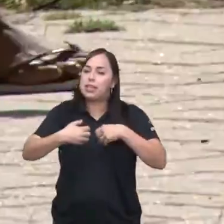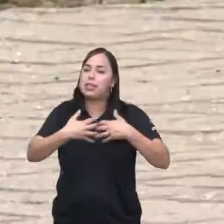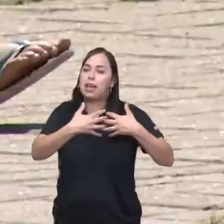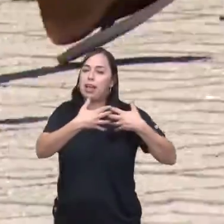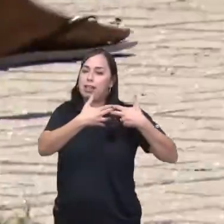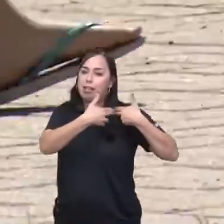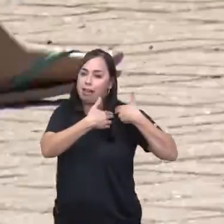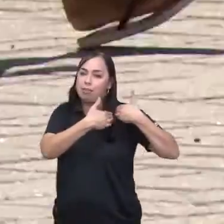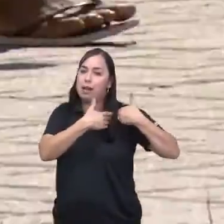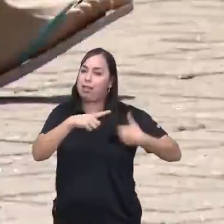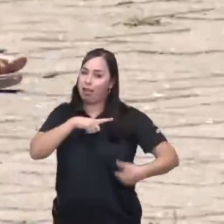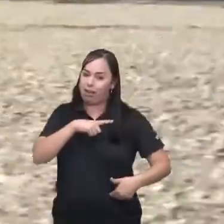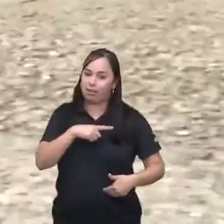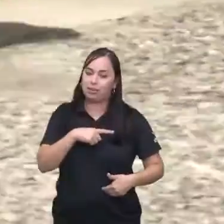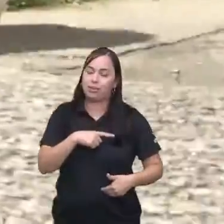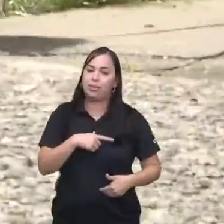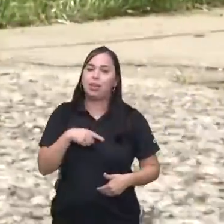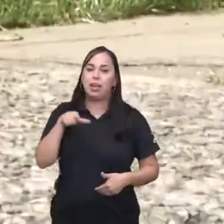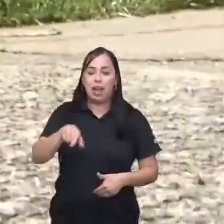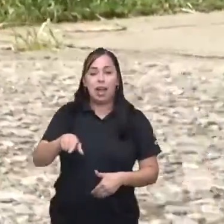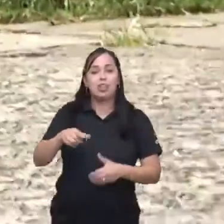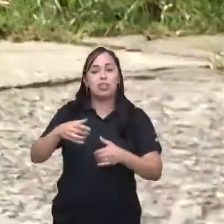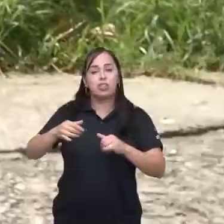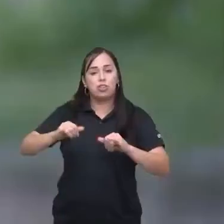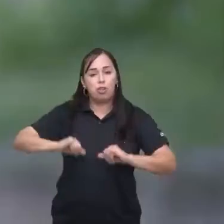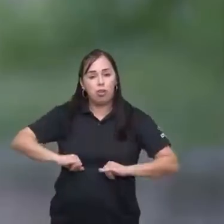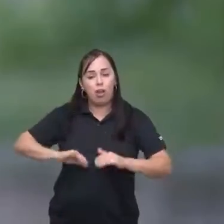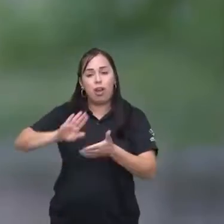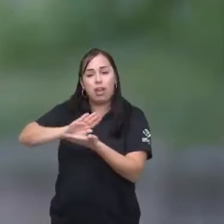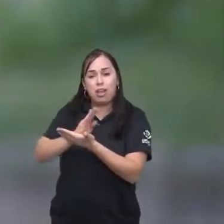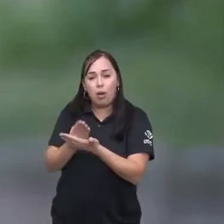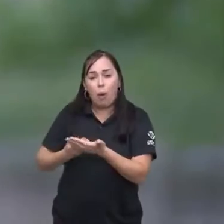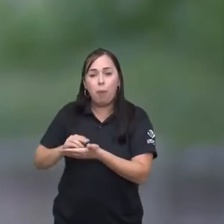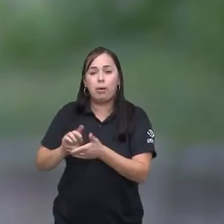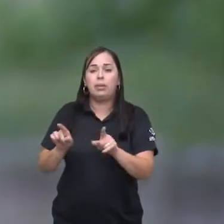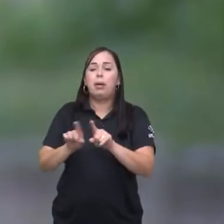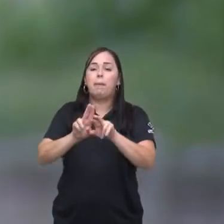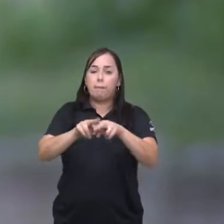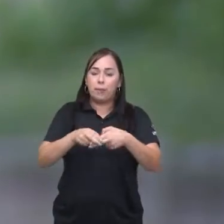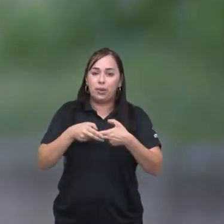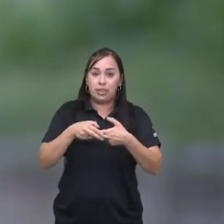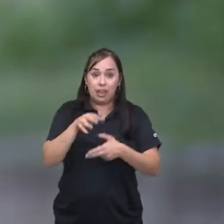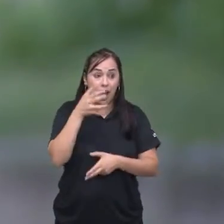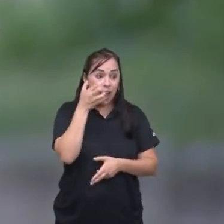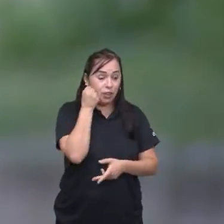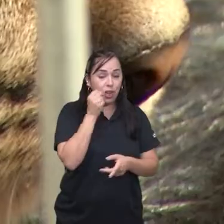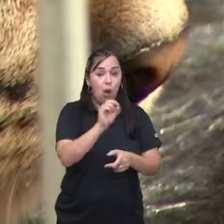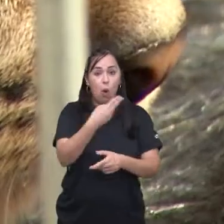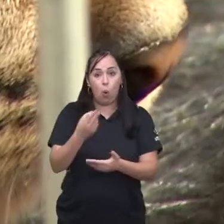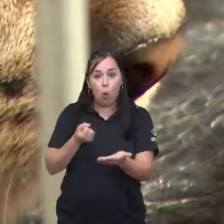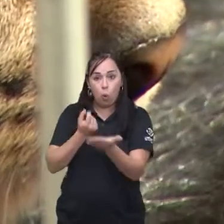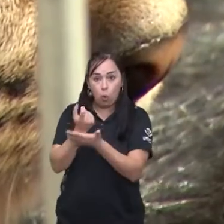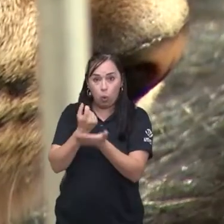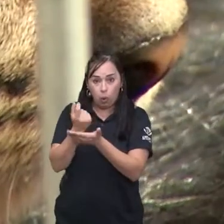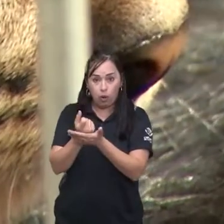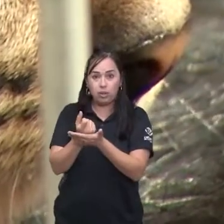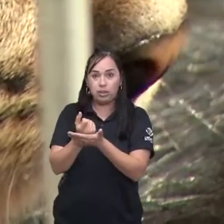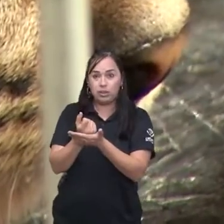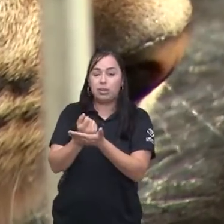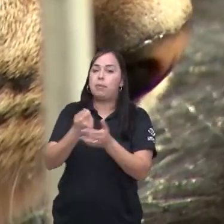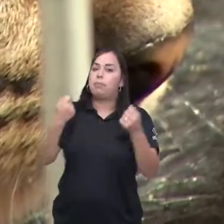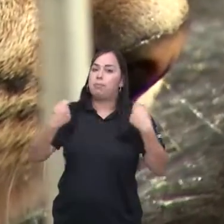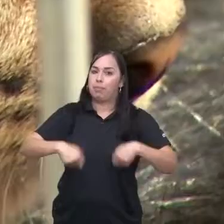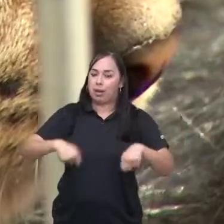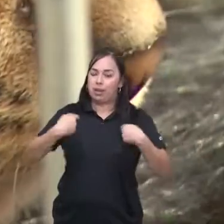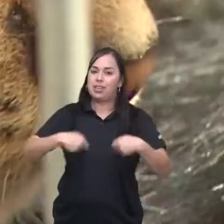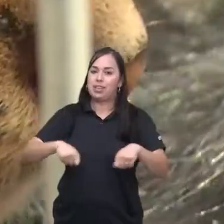requer responsabilidade e, assim como todo ser vivo, eles sentem dor e incômodos. Por isso, na hora de adotar ou